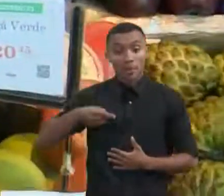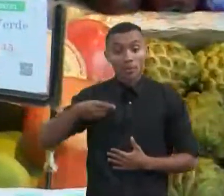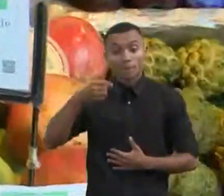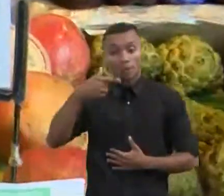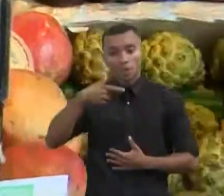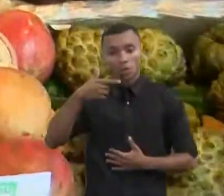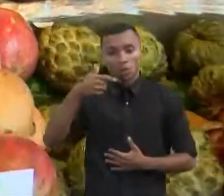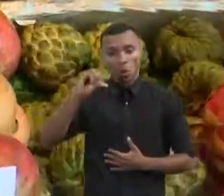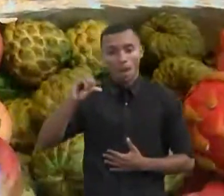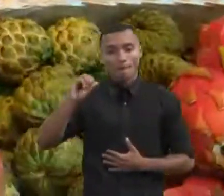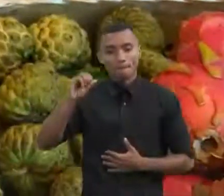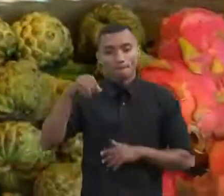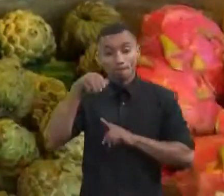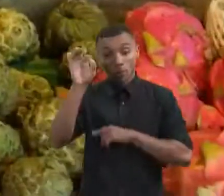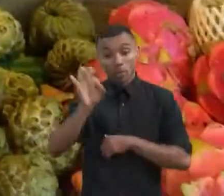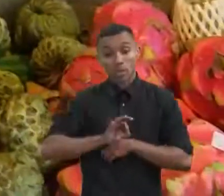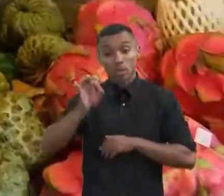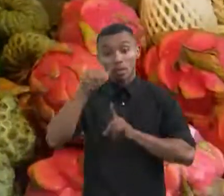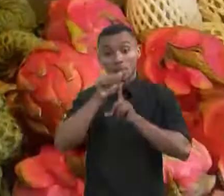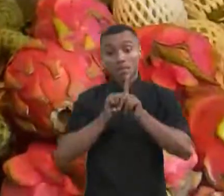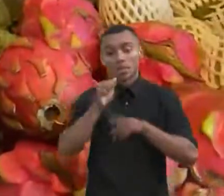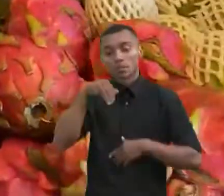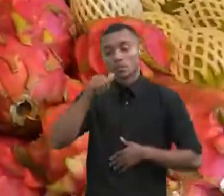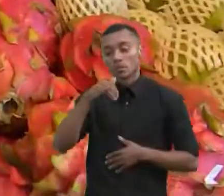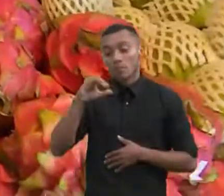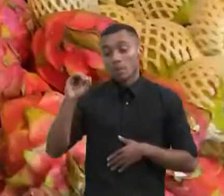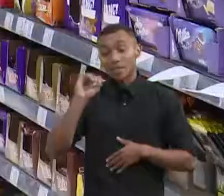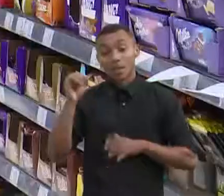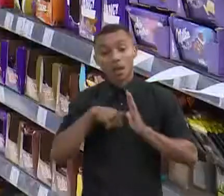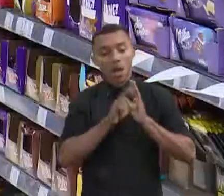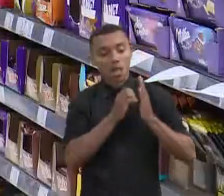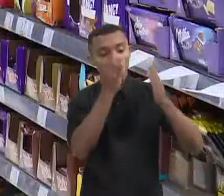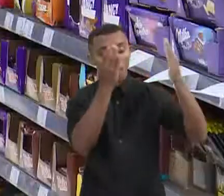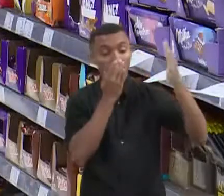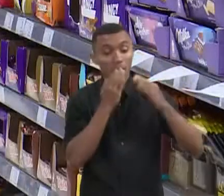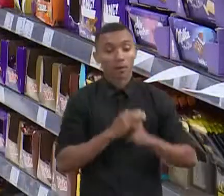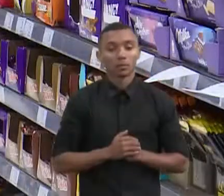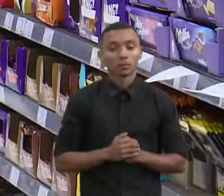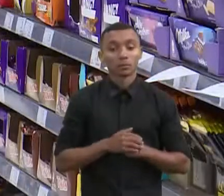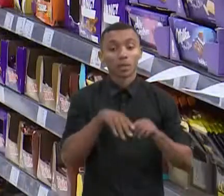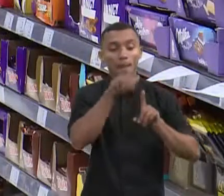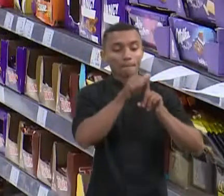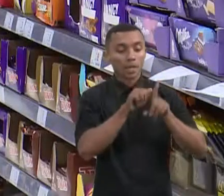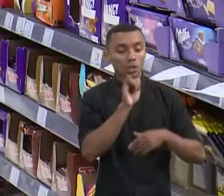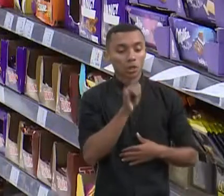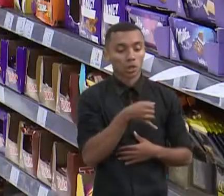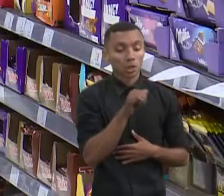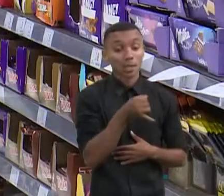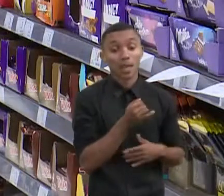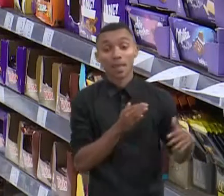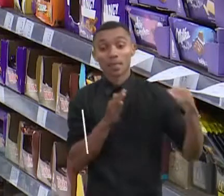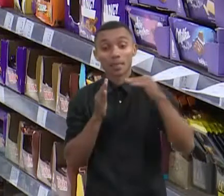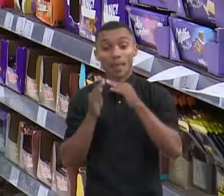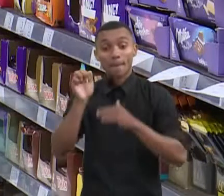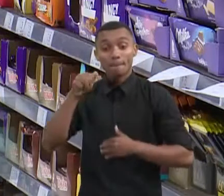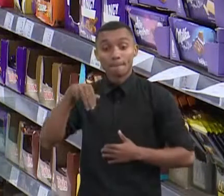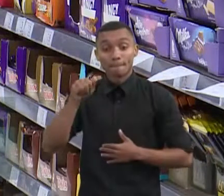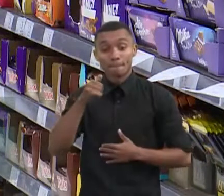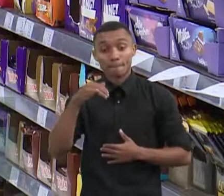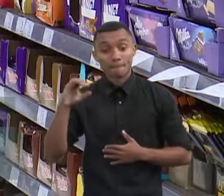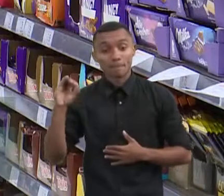10,26% em maio, quando comparados com o início do ano. Entre janeiro e maio deste ano, os 70